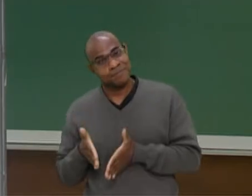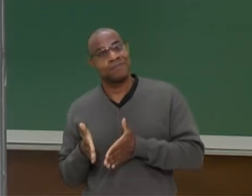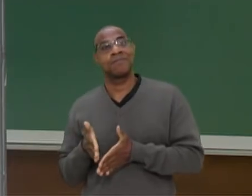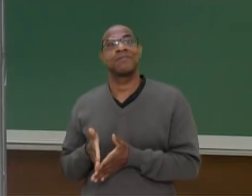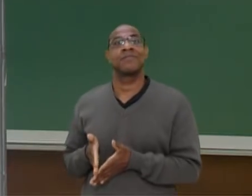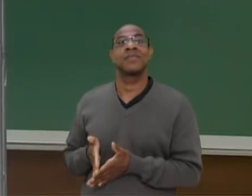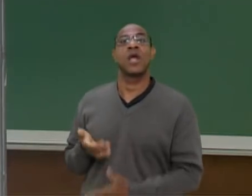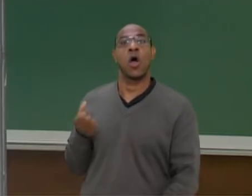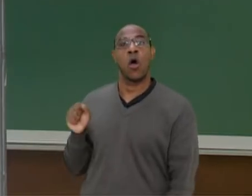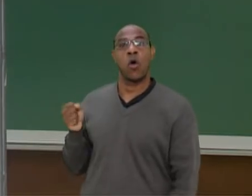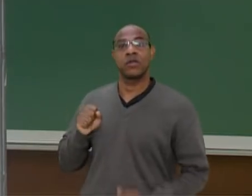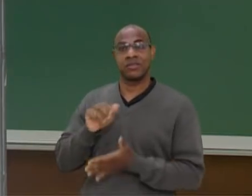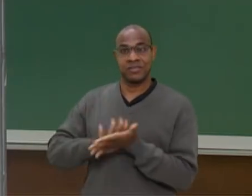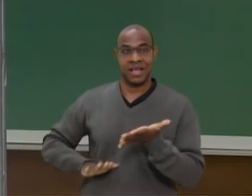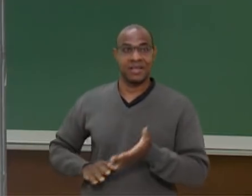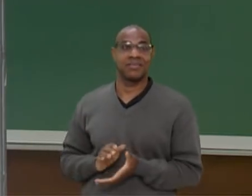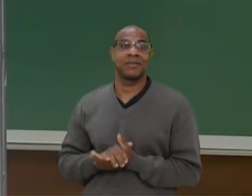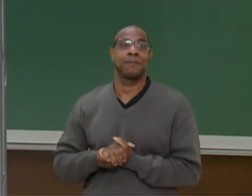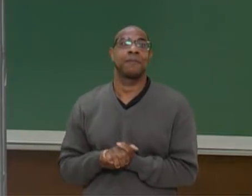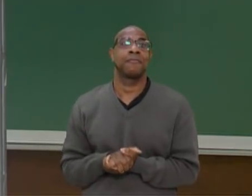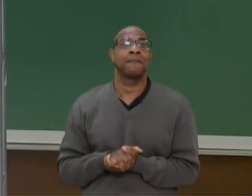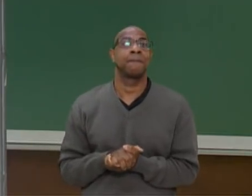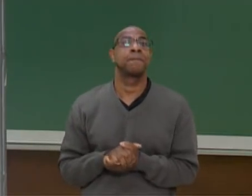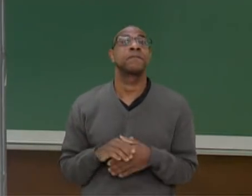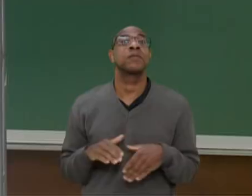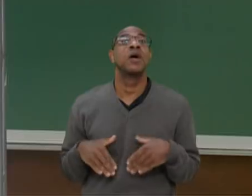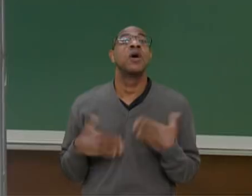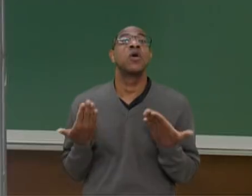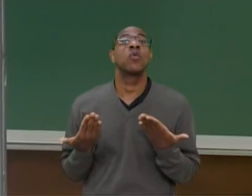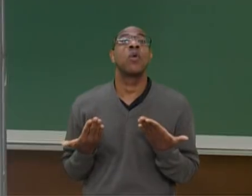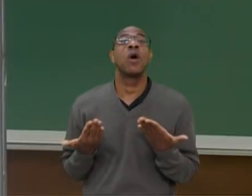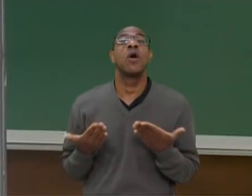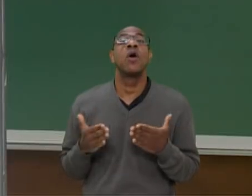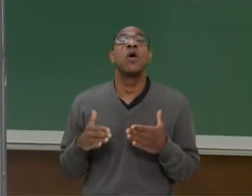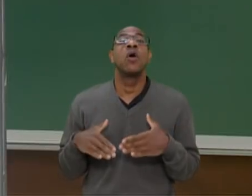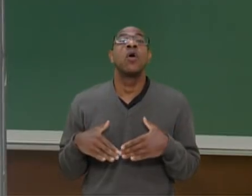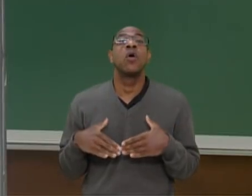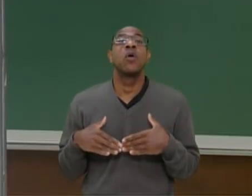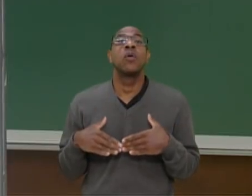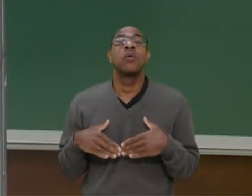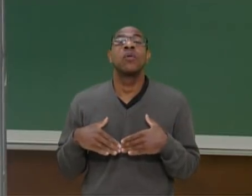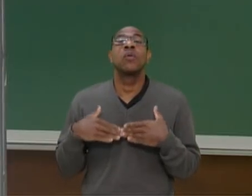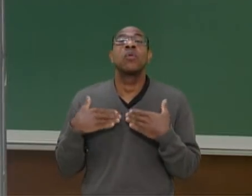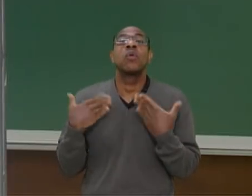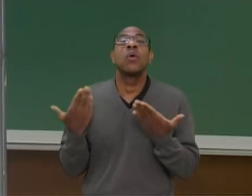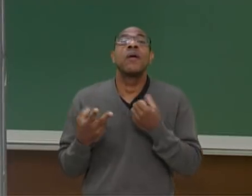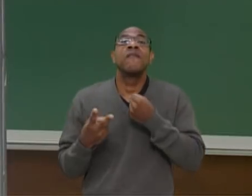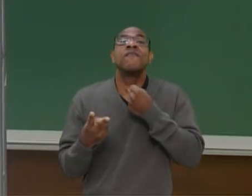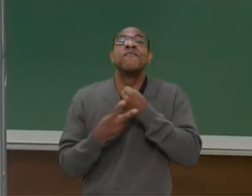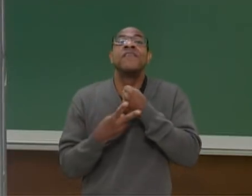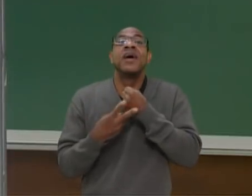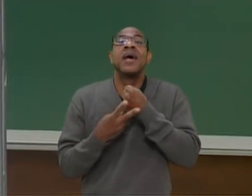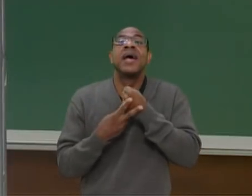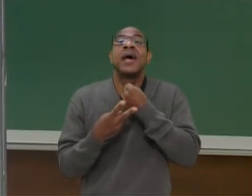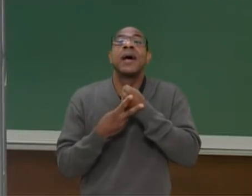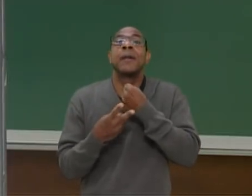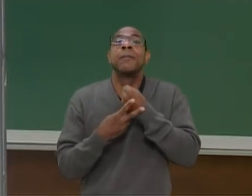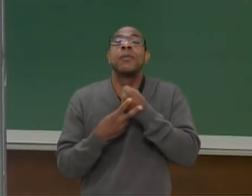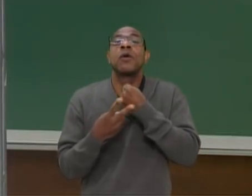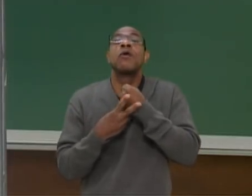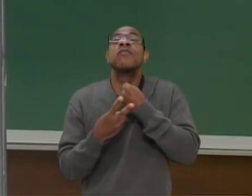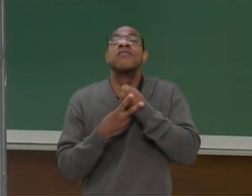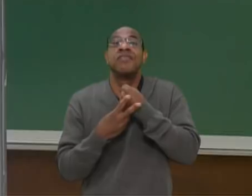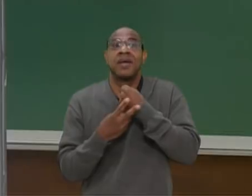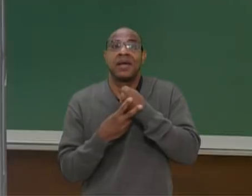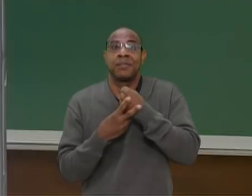questão de número 8. Vamos lá? Qual é o tempo verbal que predomina no artigo de